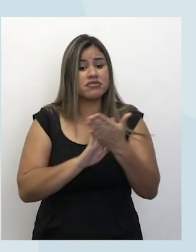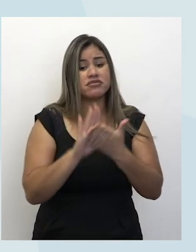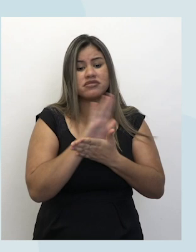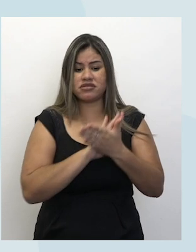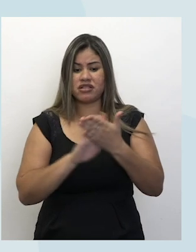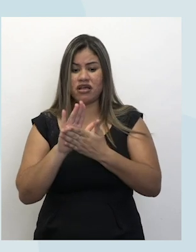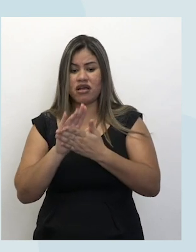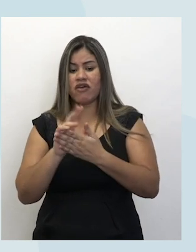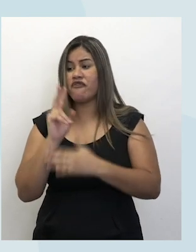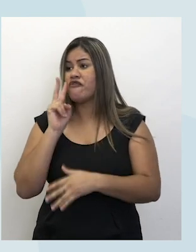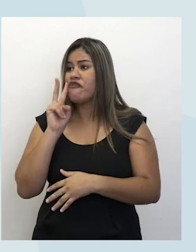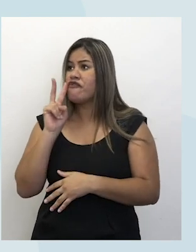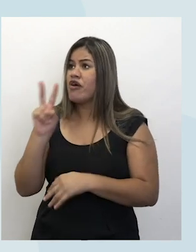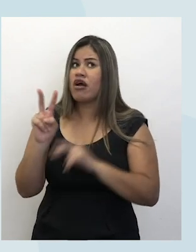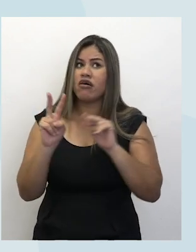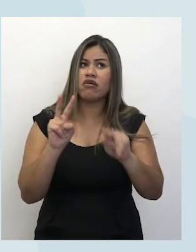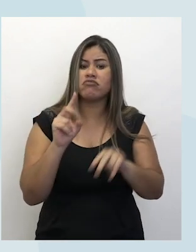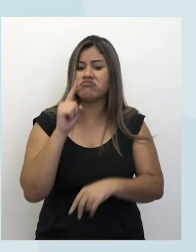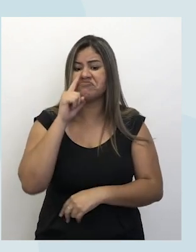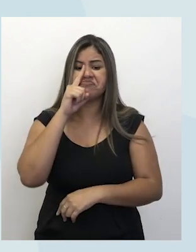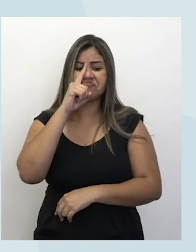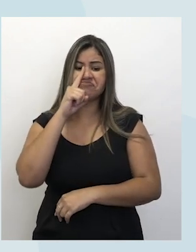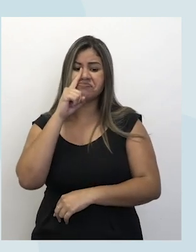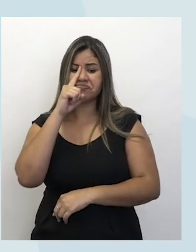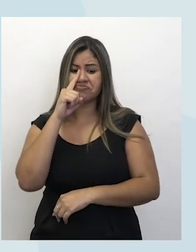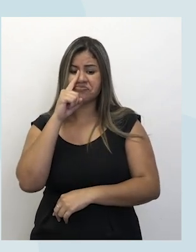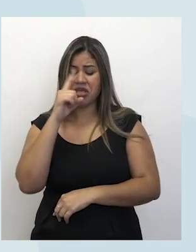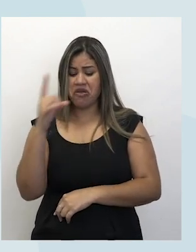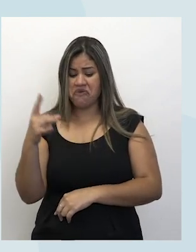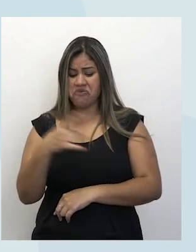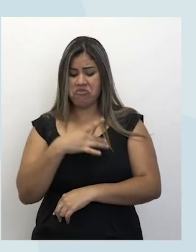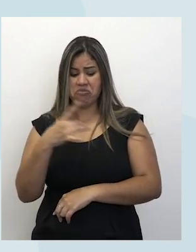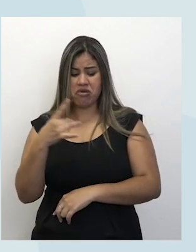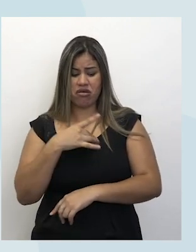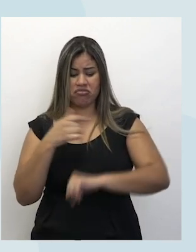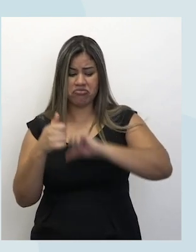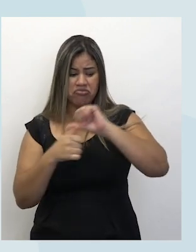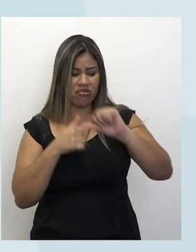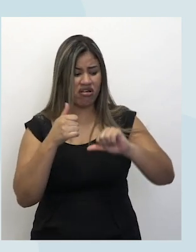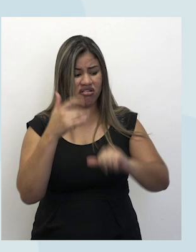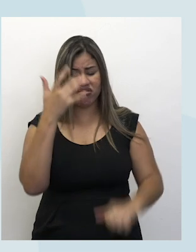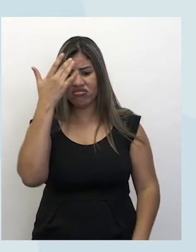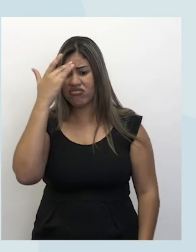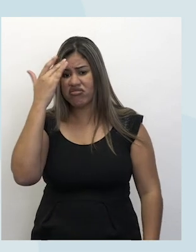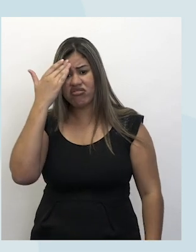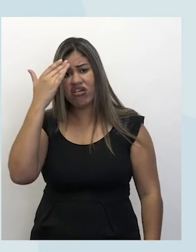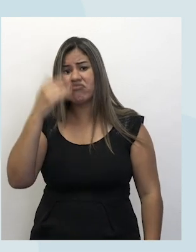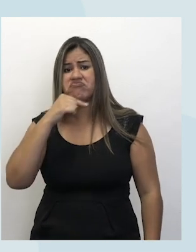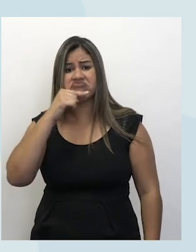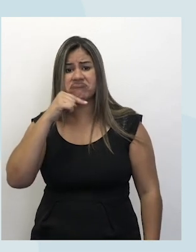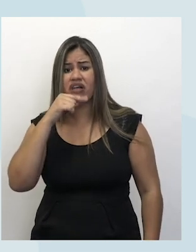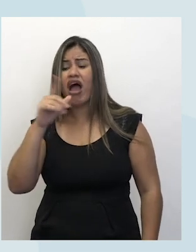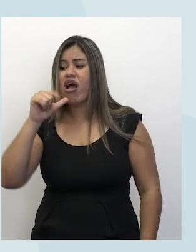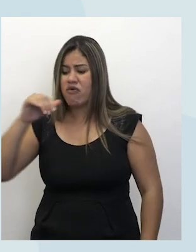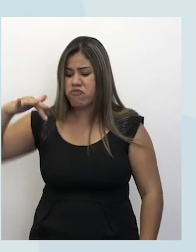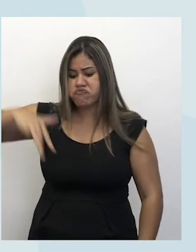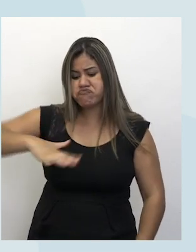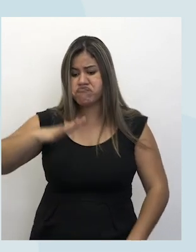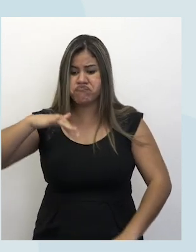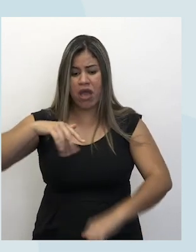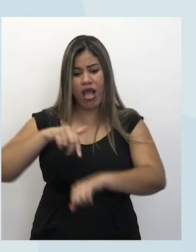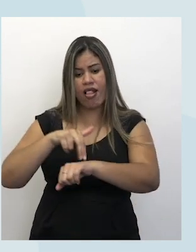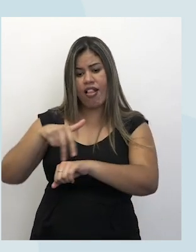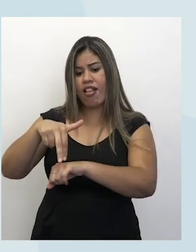verde que perigosas seguranças que não temos contrastes nem mudanças andando em bravo mar perdido o lenho mas